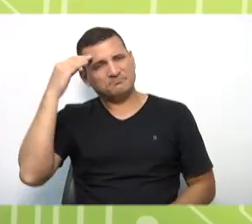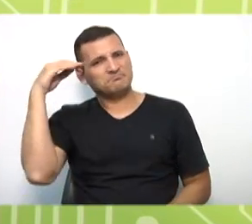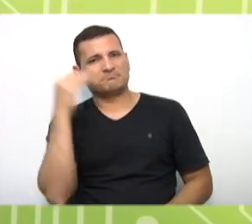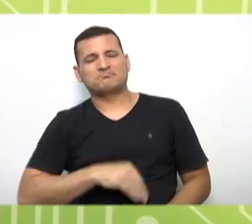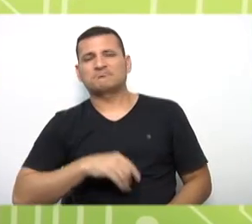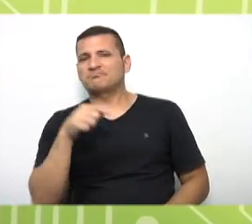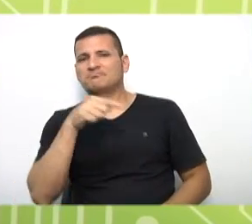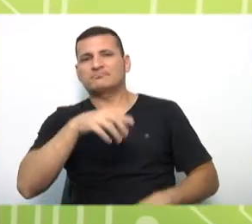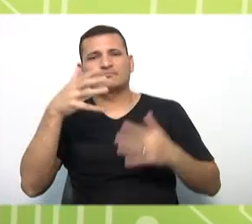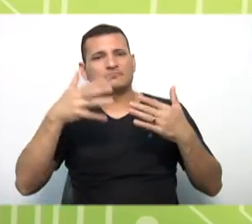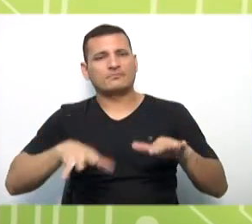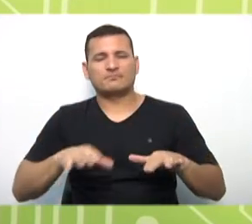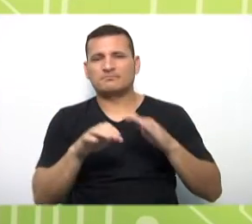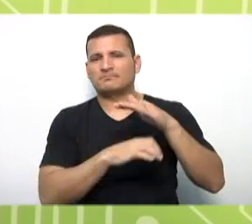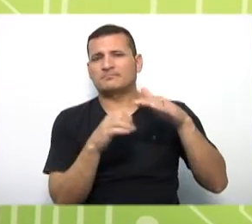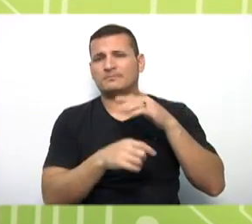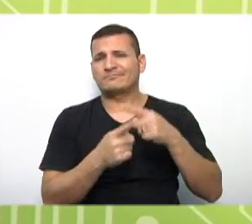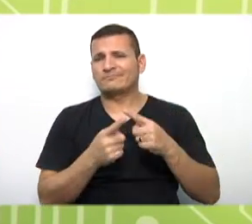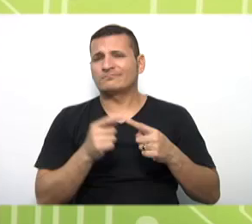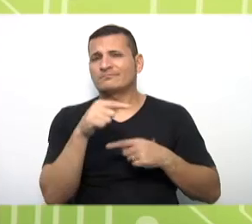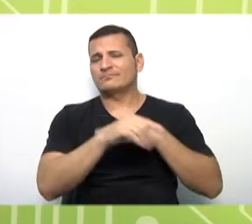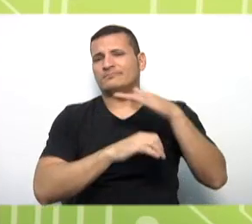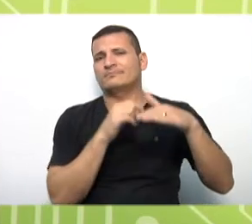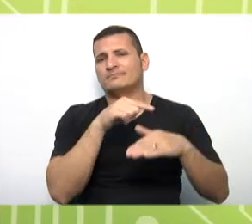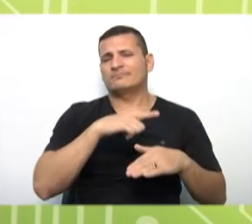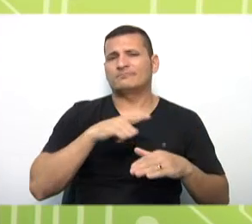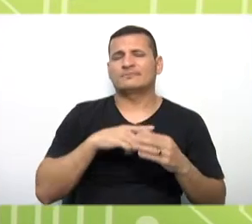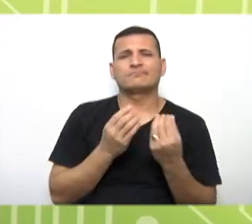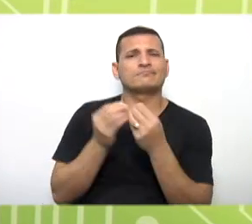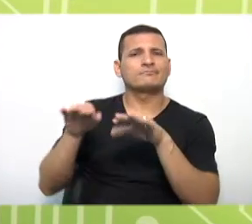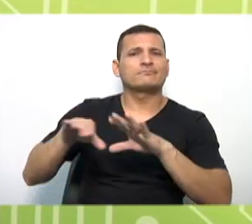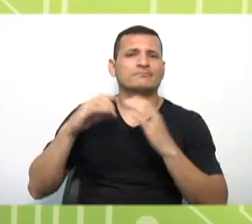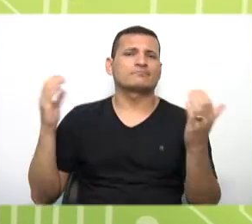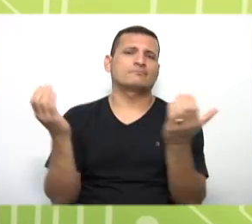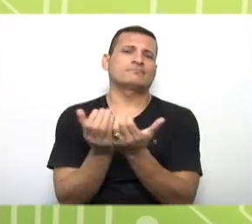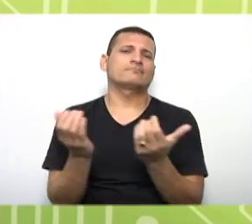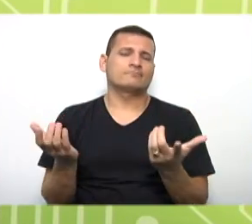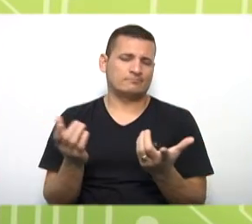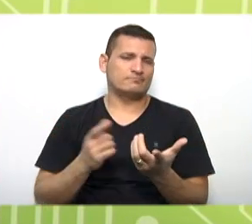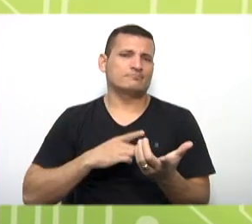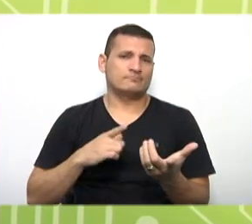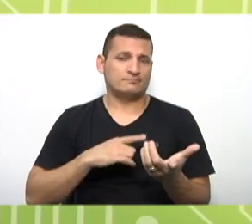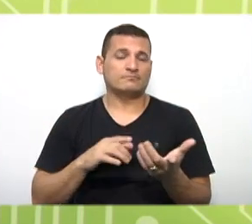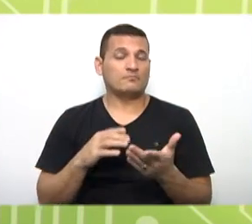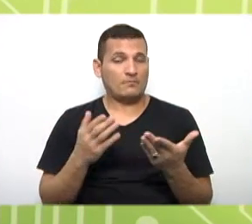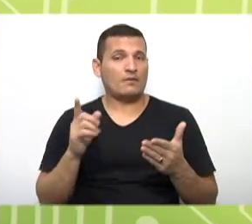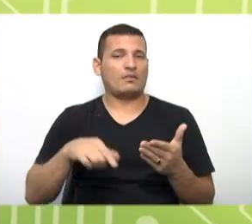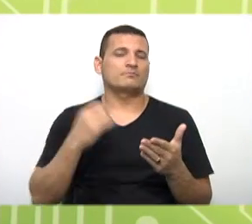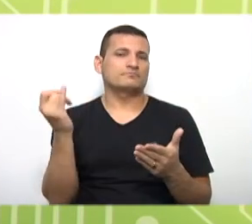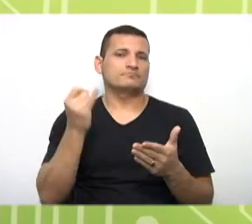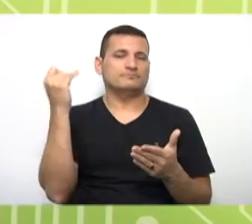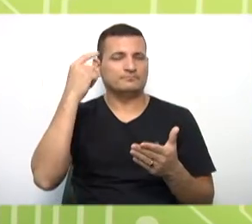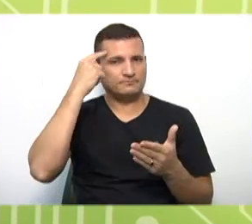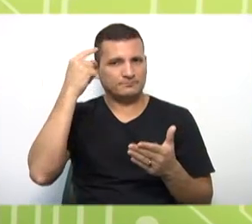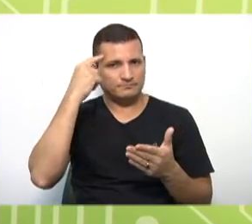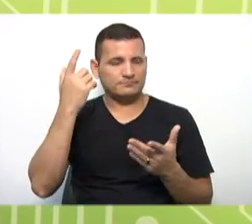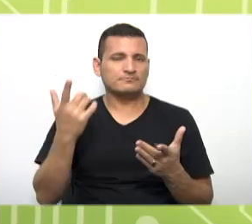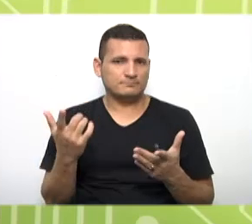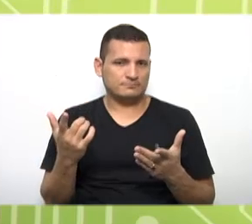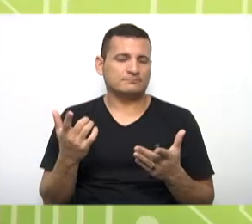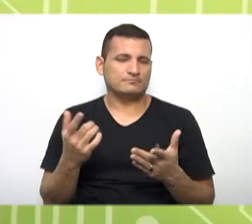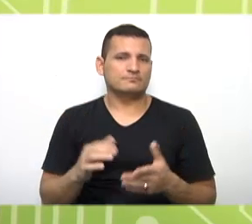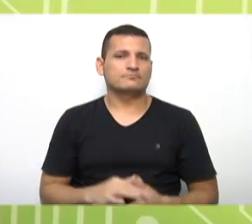porque ela está prejudicando a nossa comunidade que nós estamos inseridos. Então é importante a gente pensar aí